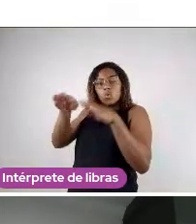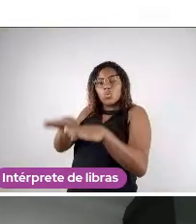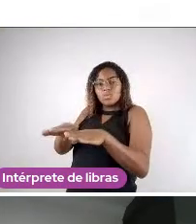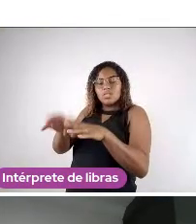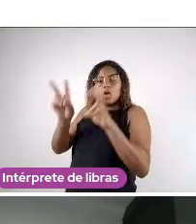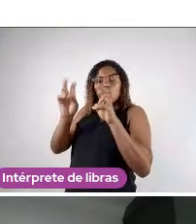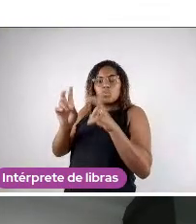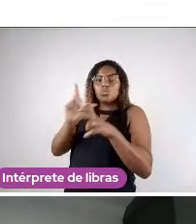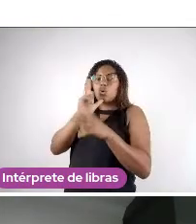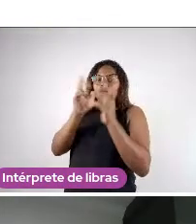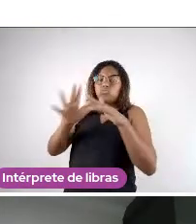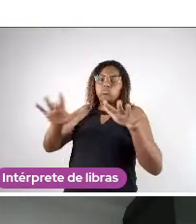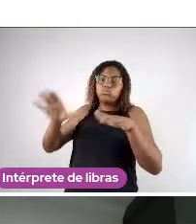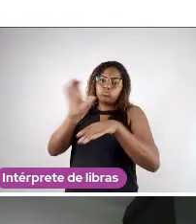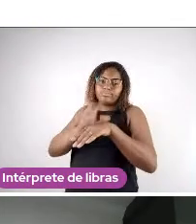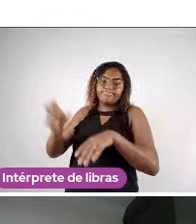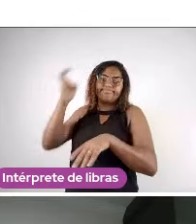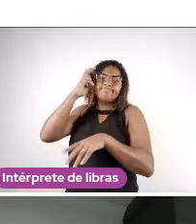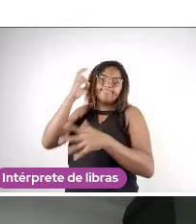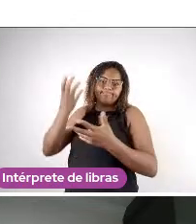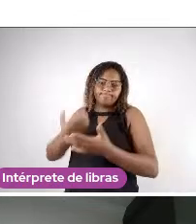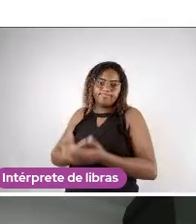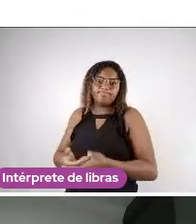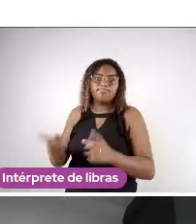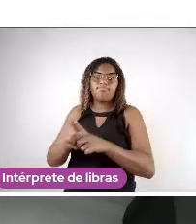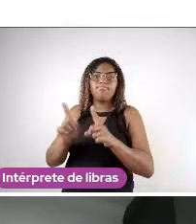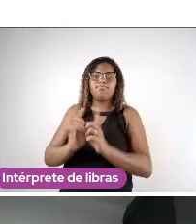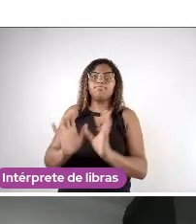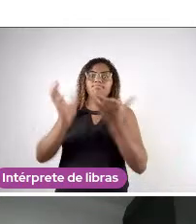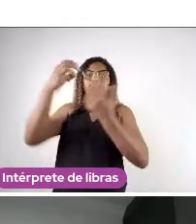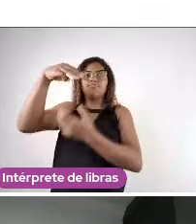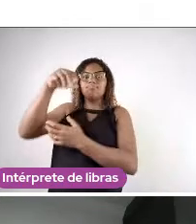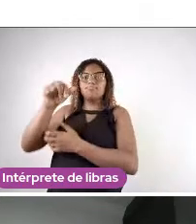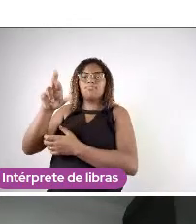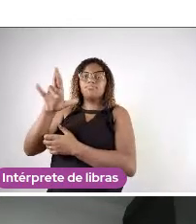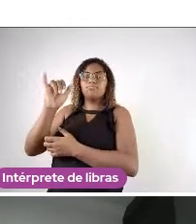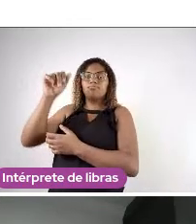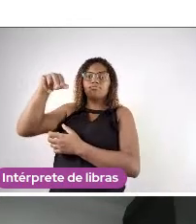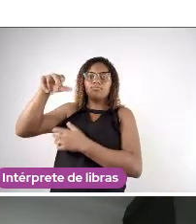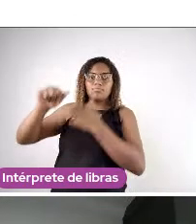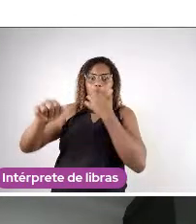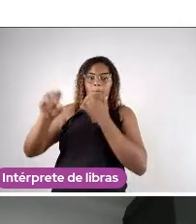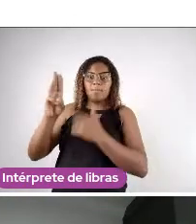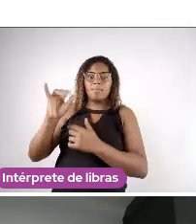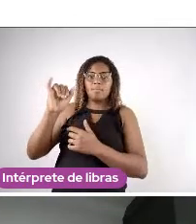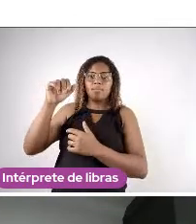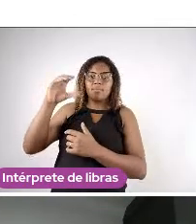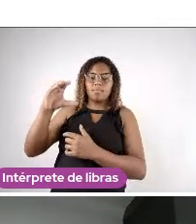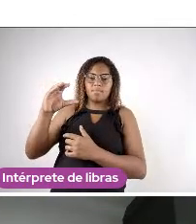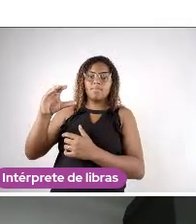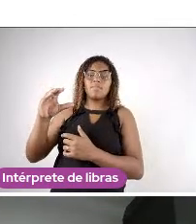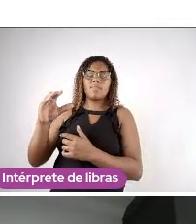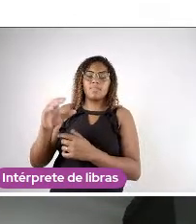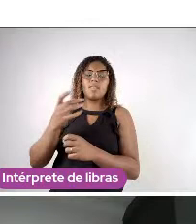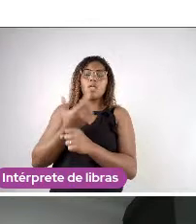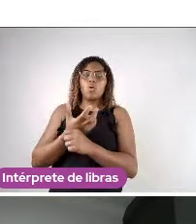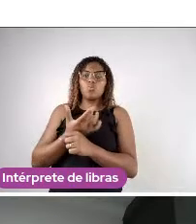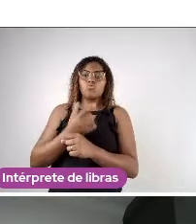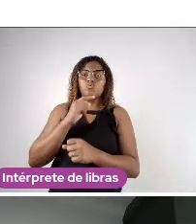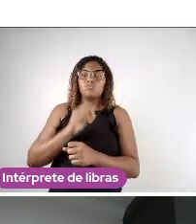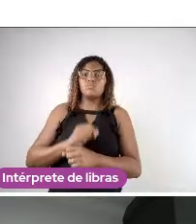oceânica. Teve o evento Marina Week, que foi feito pelo Instituto Oceanográfico da USP,